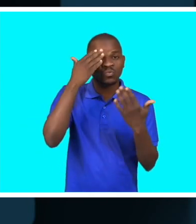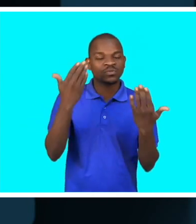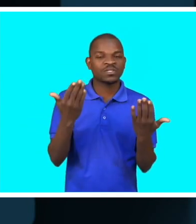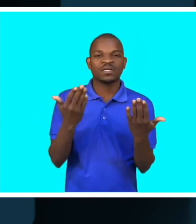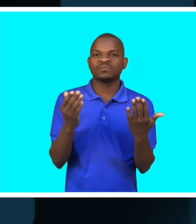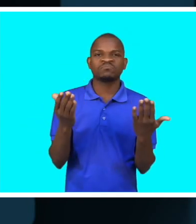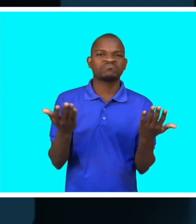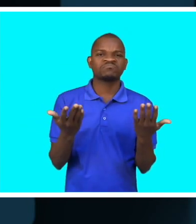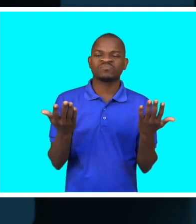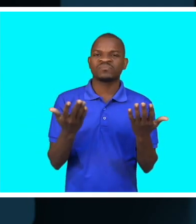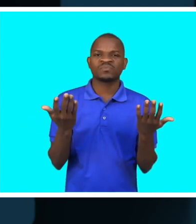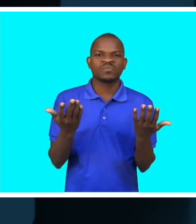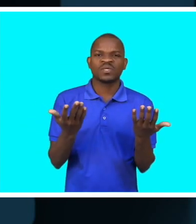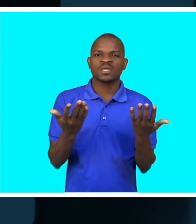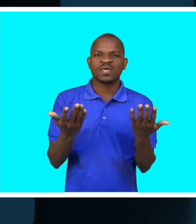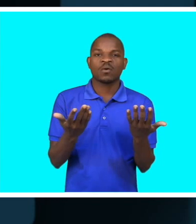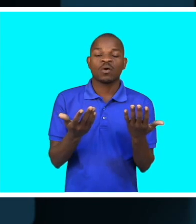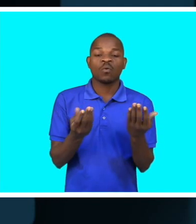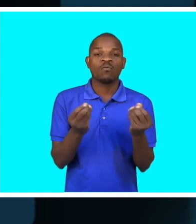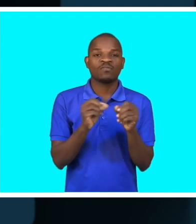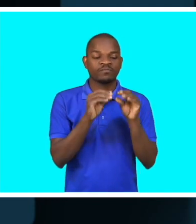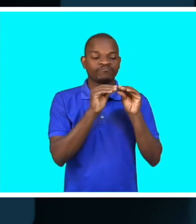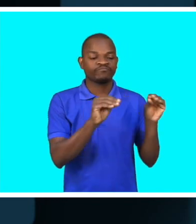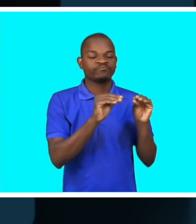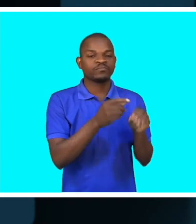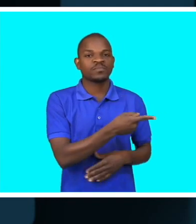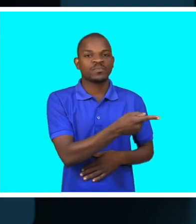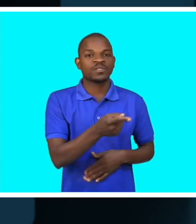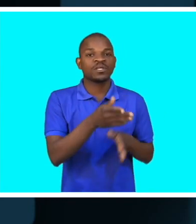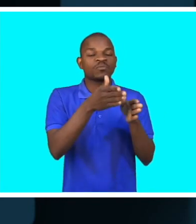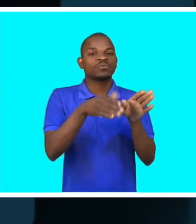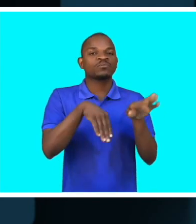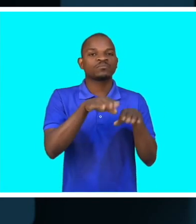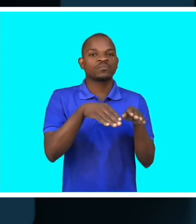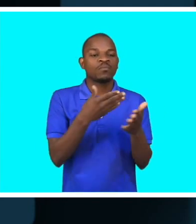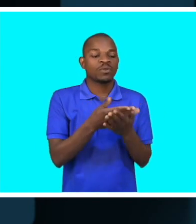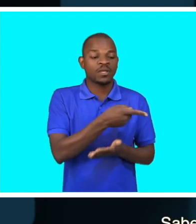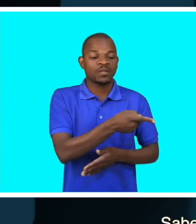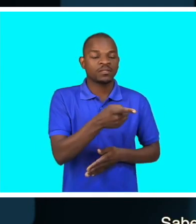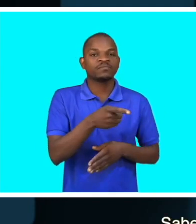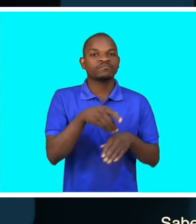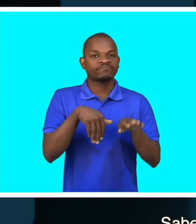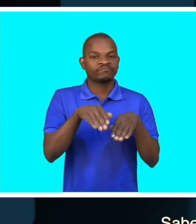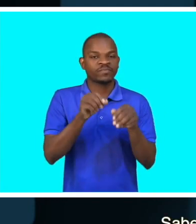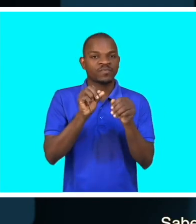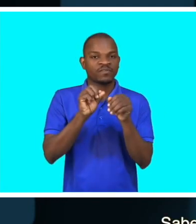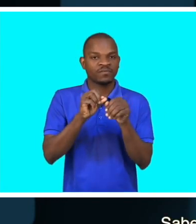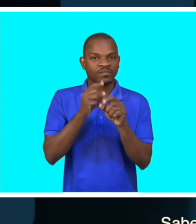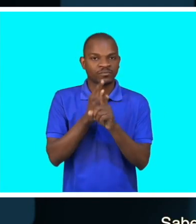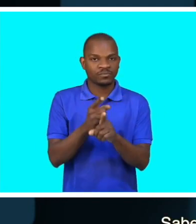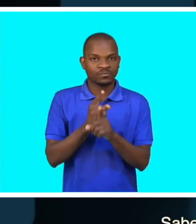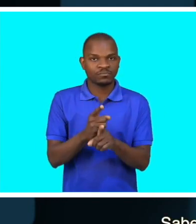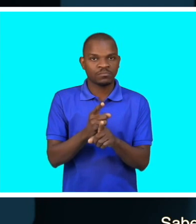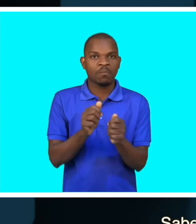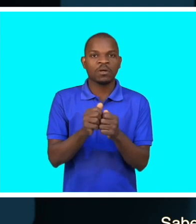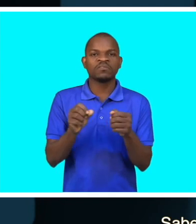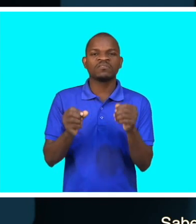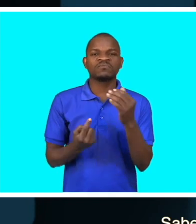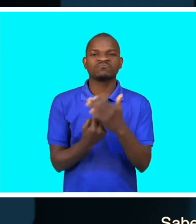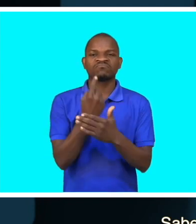saber, digamos assim, educar os próprios jogadores. Saber que o atleta é um jogador de futebol.